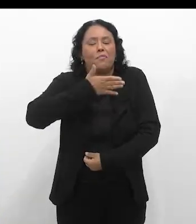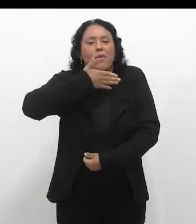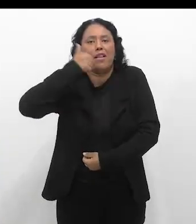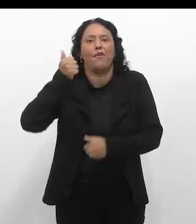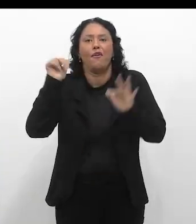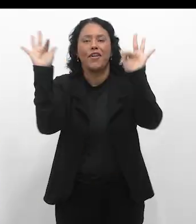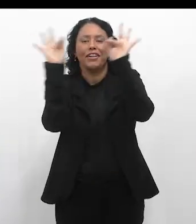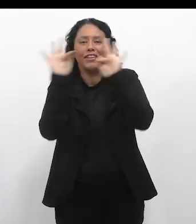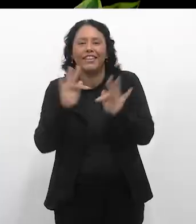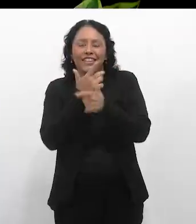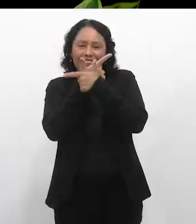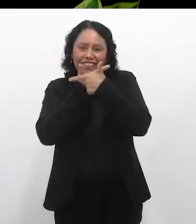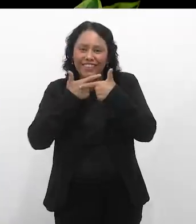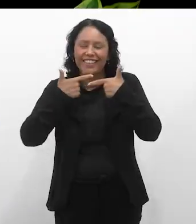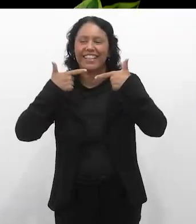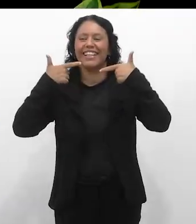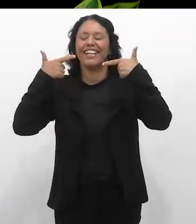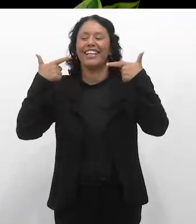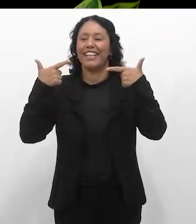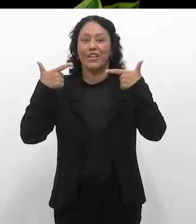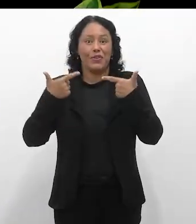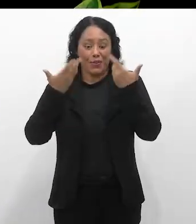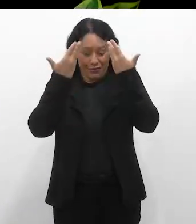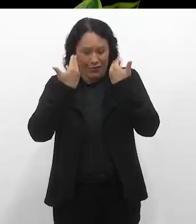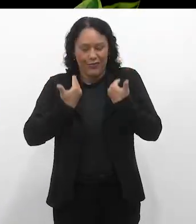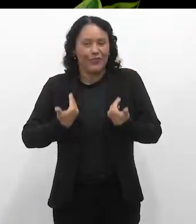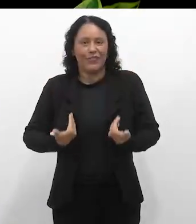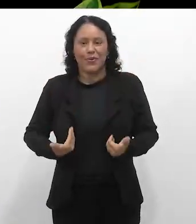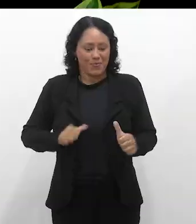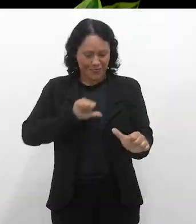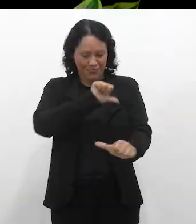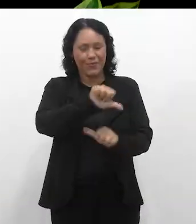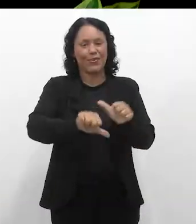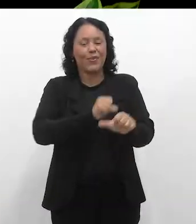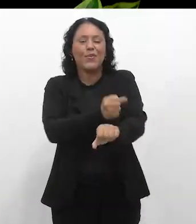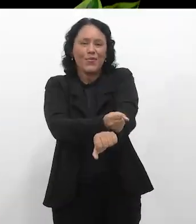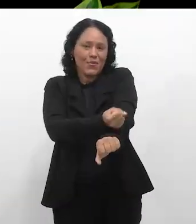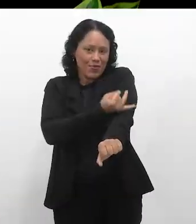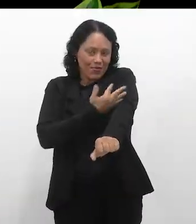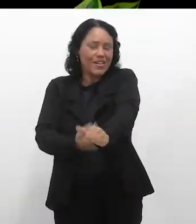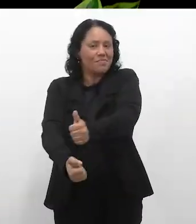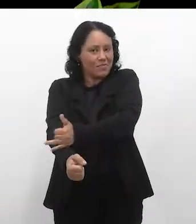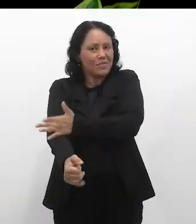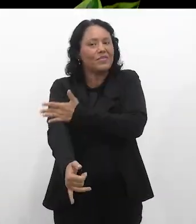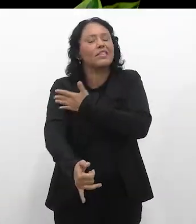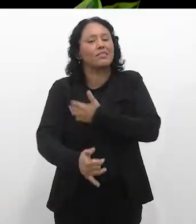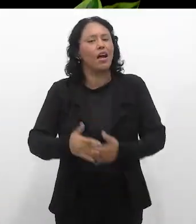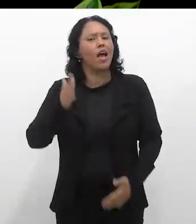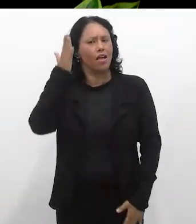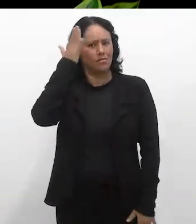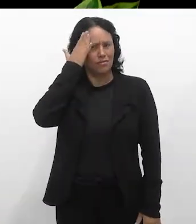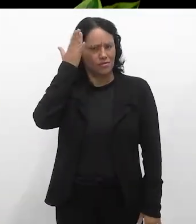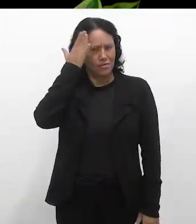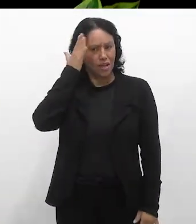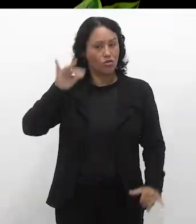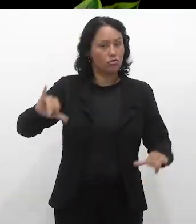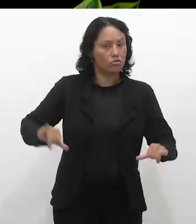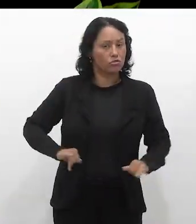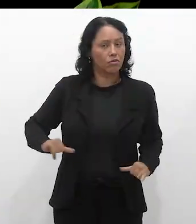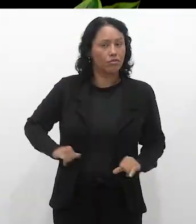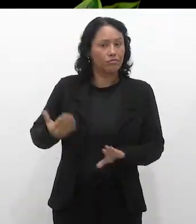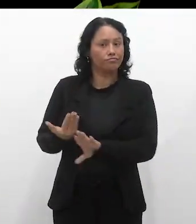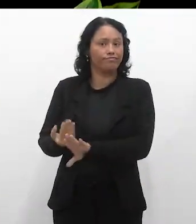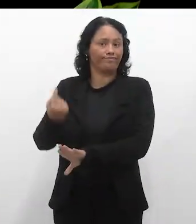a vida, a alegria. Enfim, eu fico até emocionada porque só eu